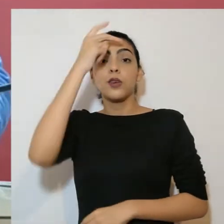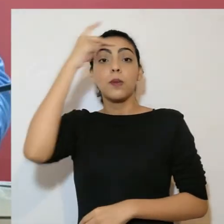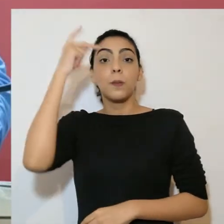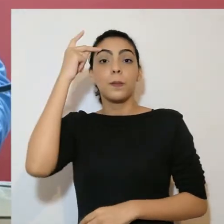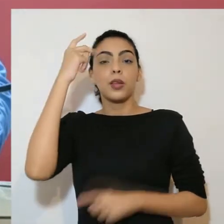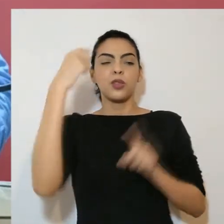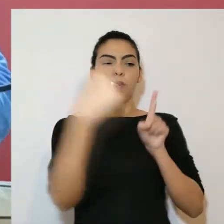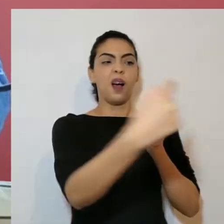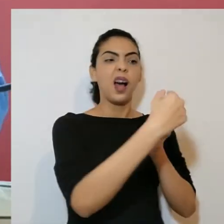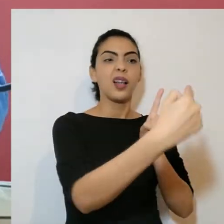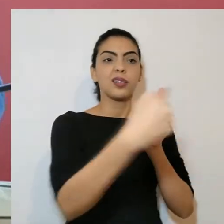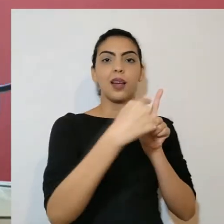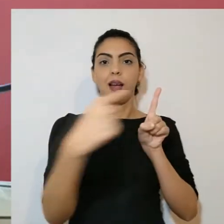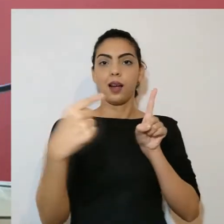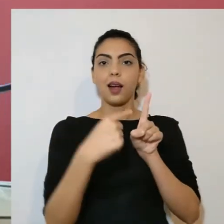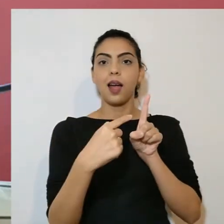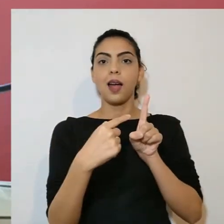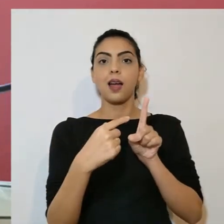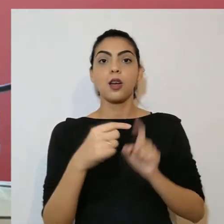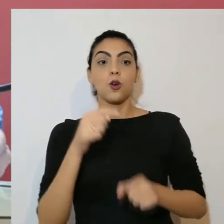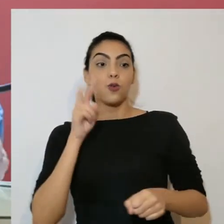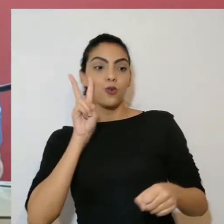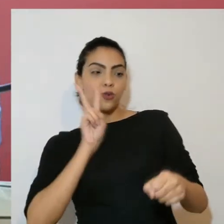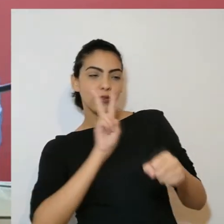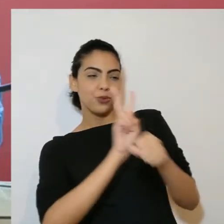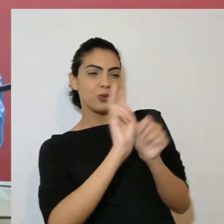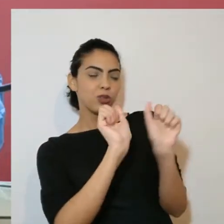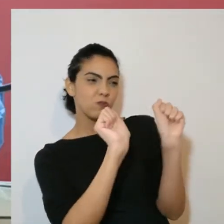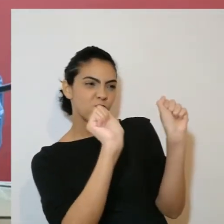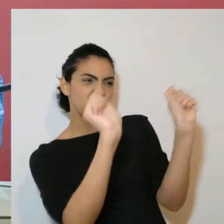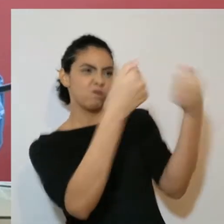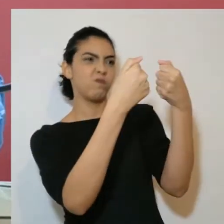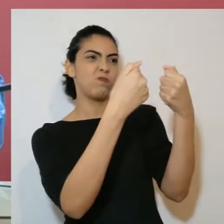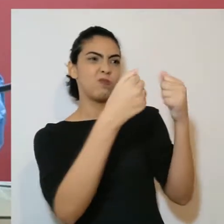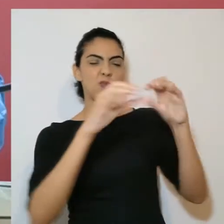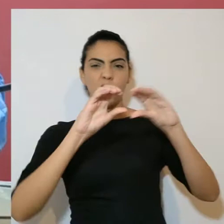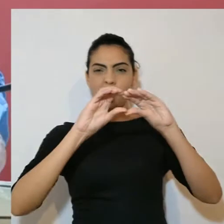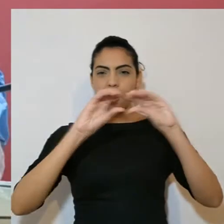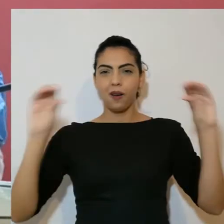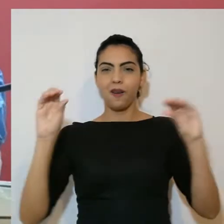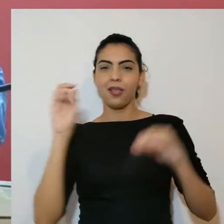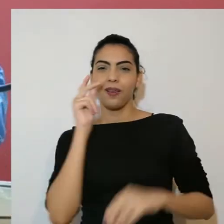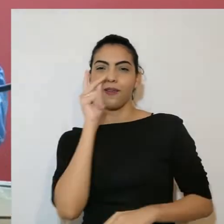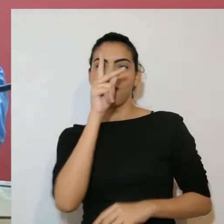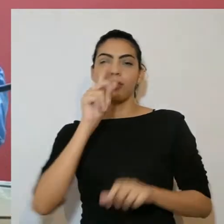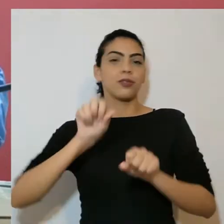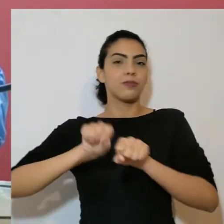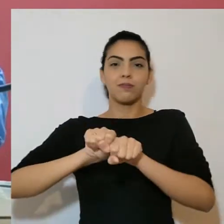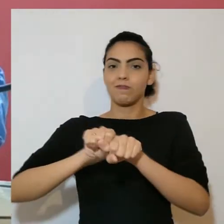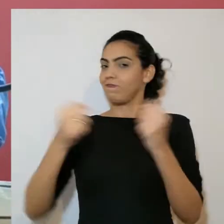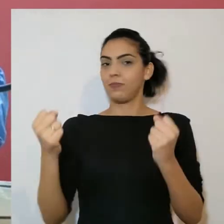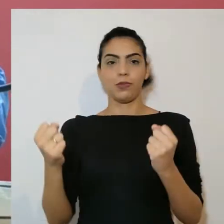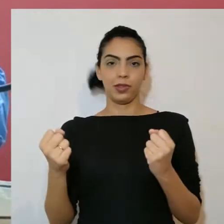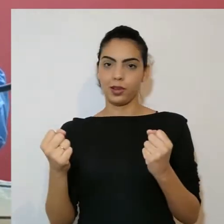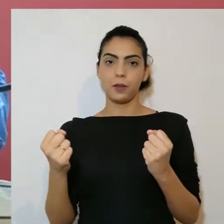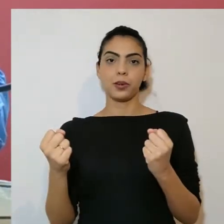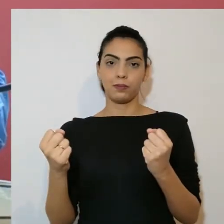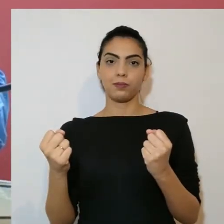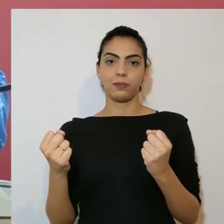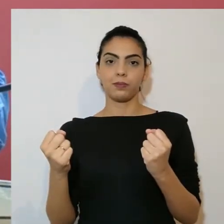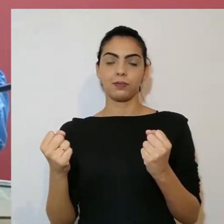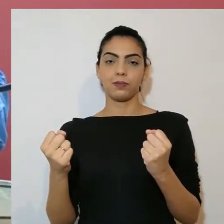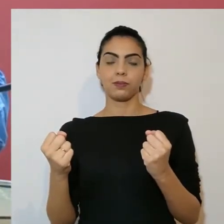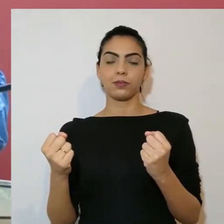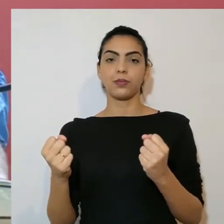prevalecer contra um, os dois lhe resistirão. E o cordão de 3 dobras não se quebra